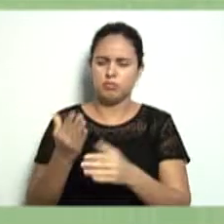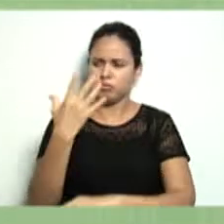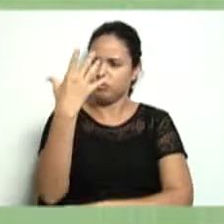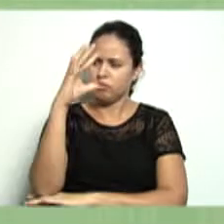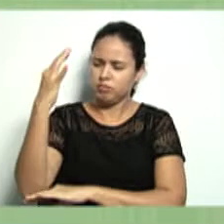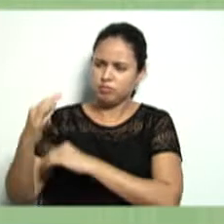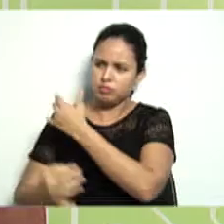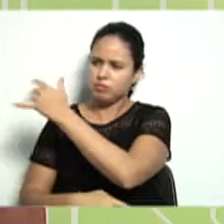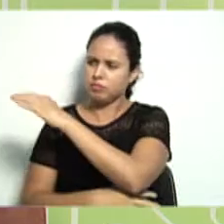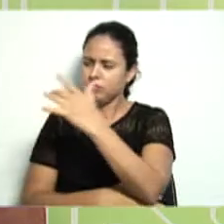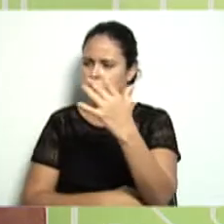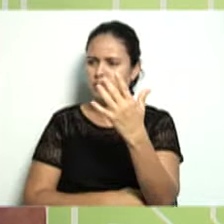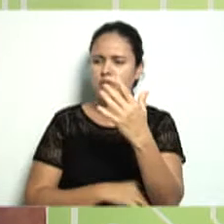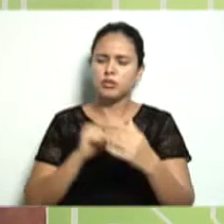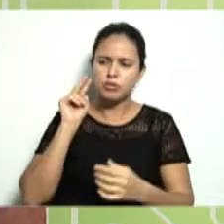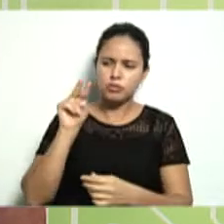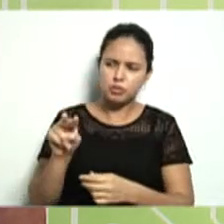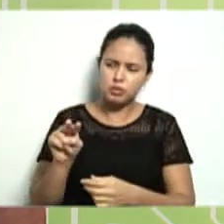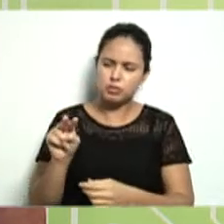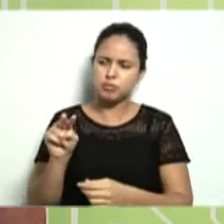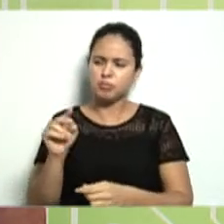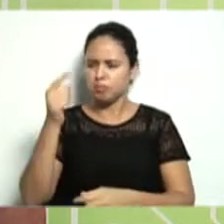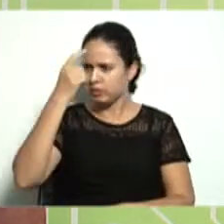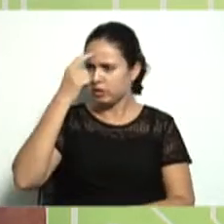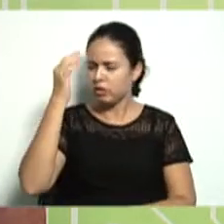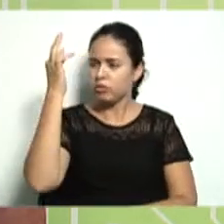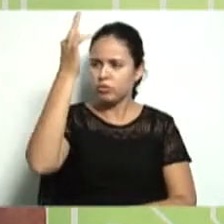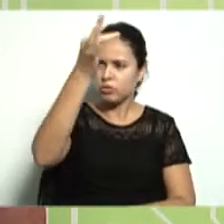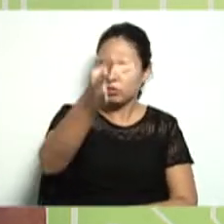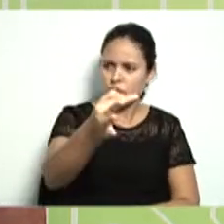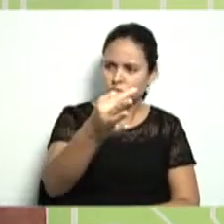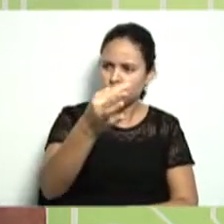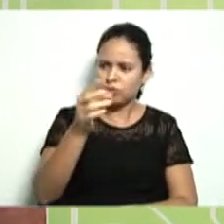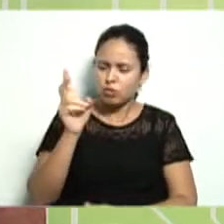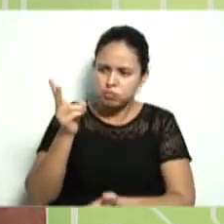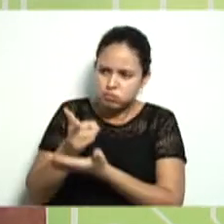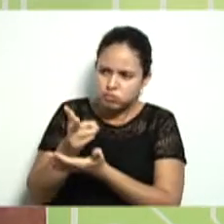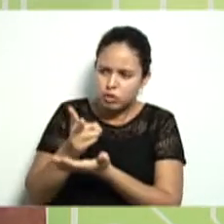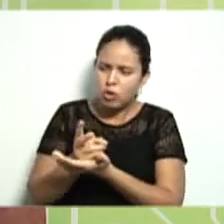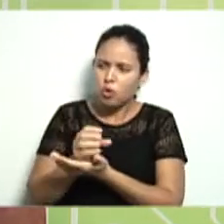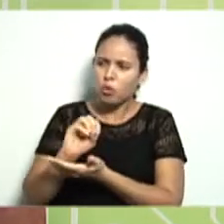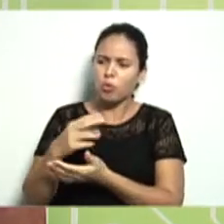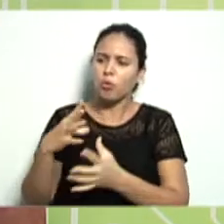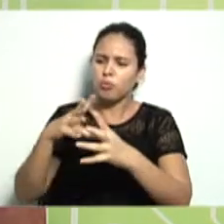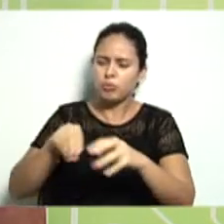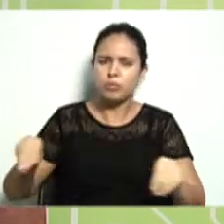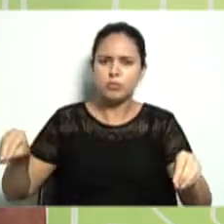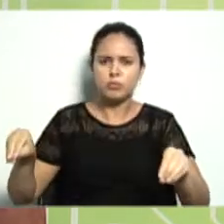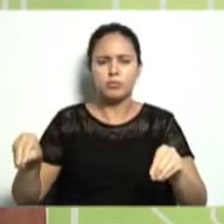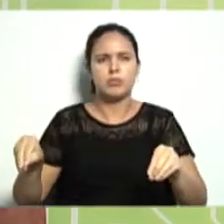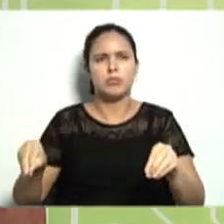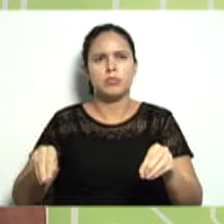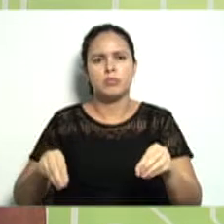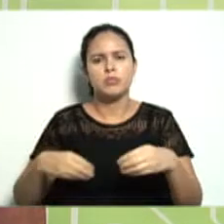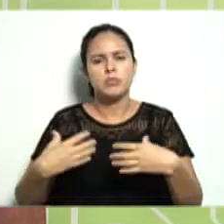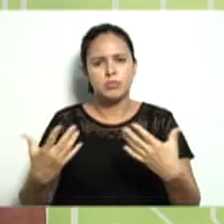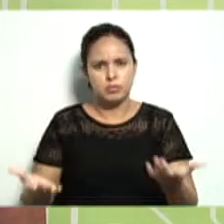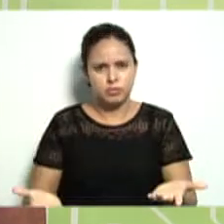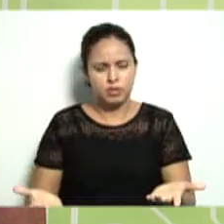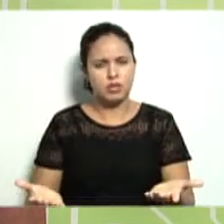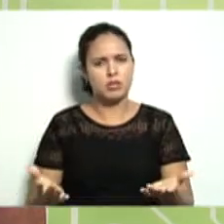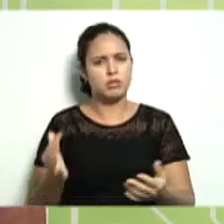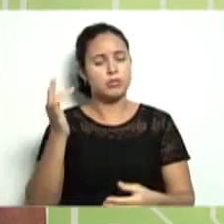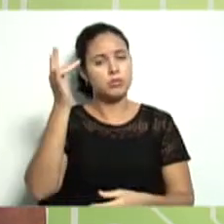preciso olhar sustentavelmente, porque quando eu olho pensando em sustentar toda essa questão, pensando